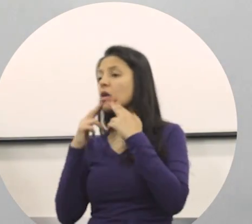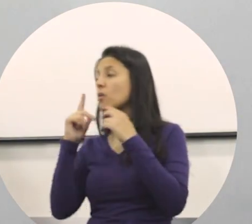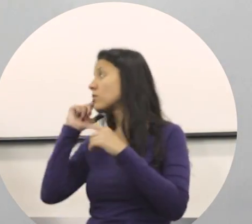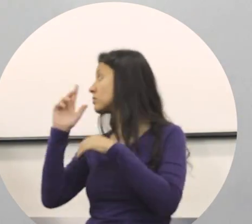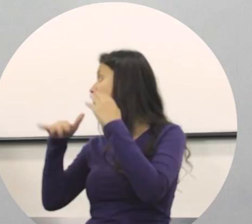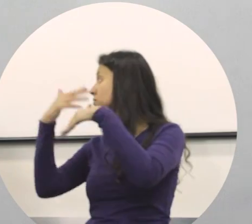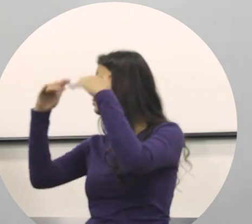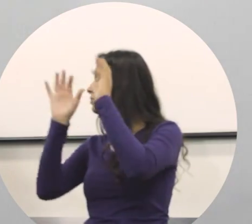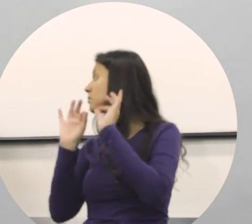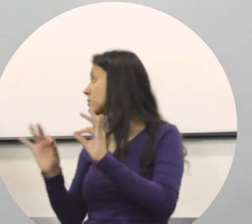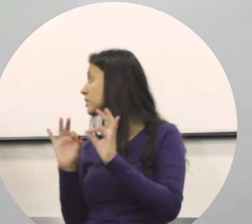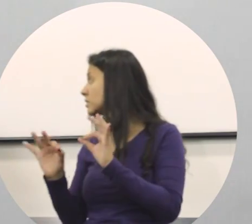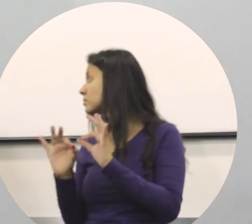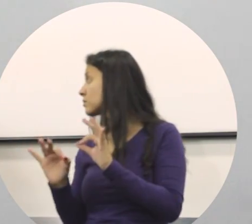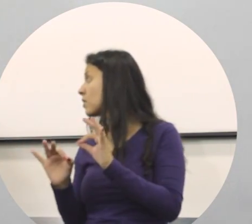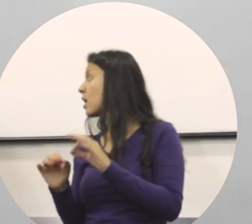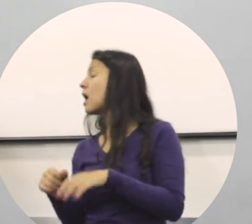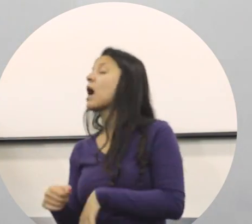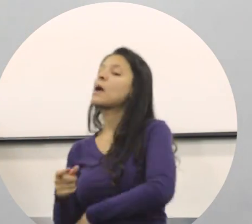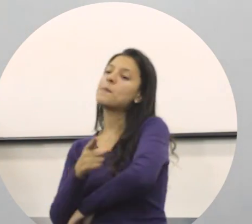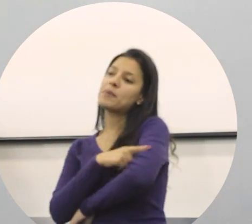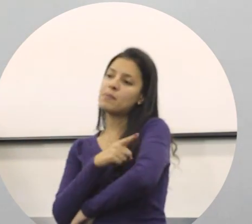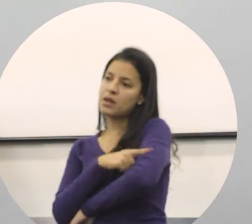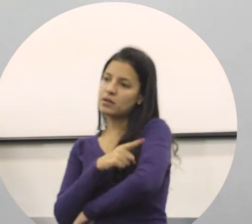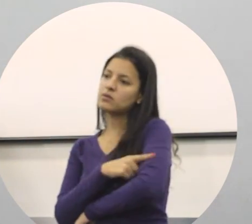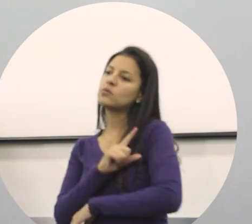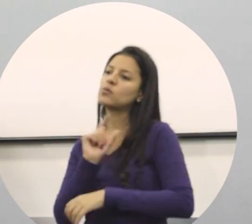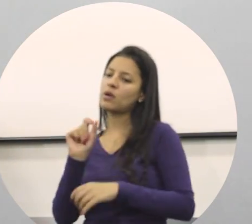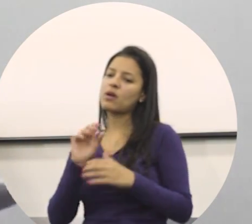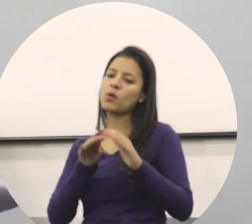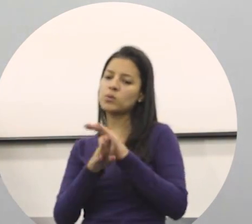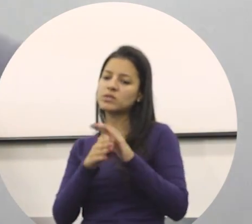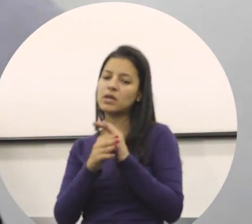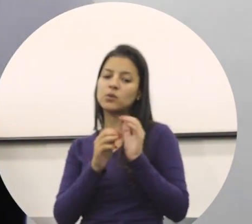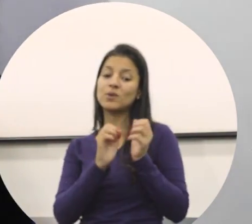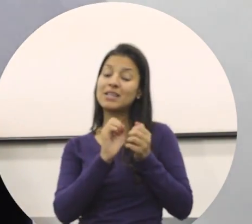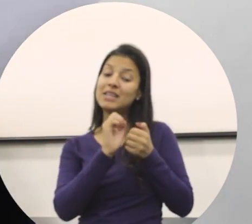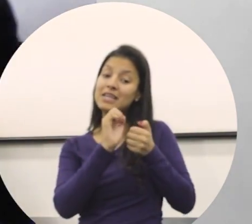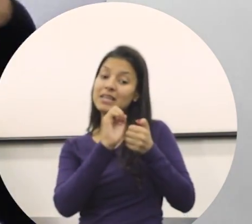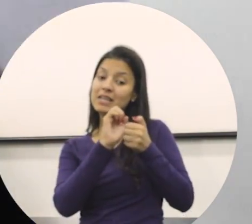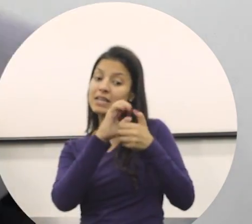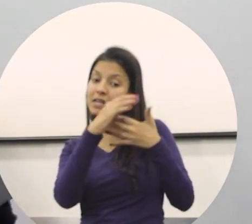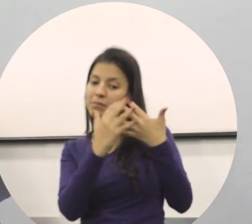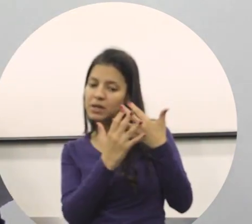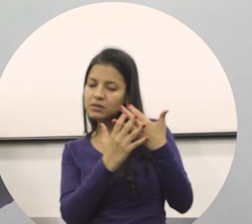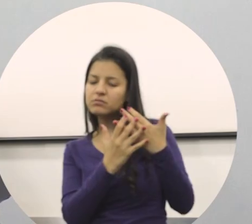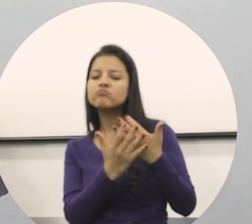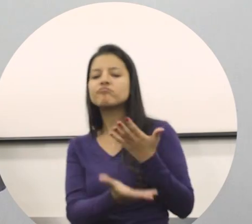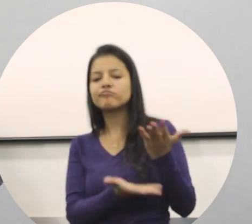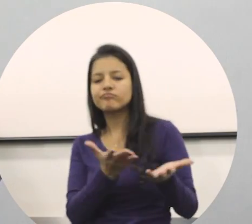no primeiro ano, a gente vai trabalhar o aprofundamento dos conceitos na língua. E aí é uma crescente.